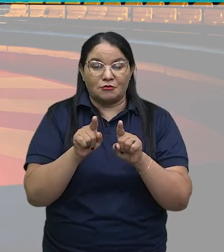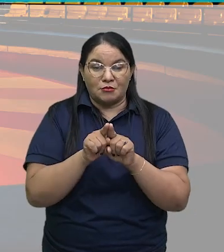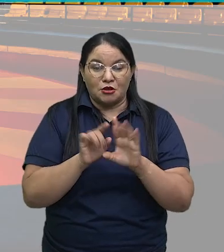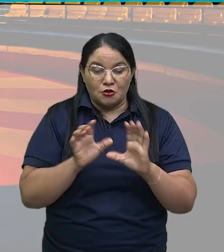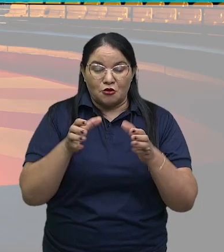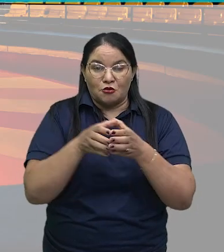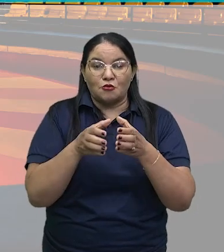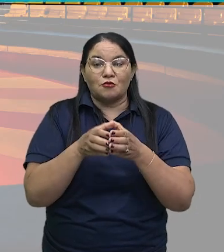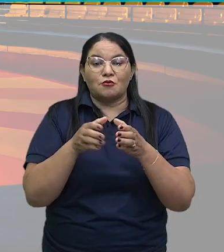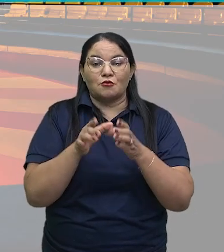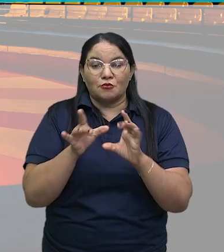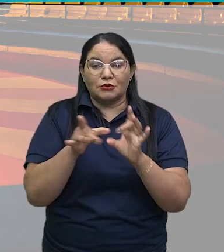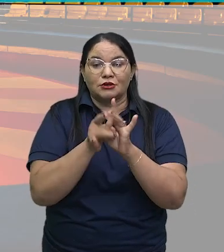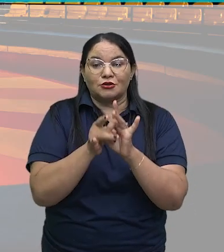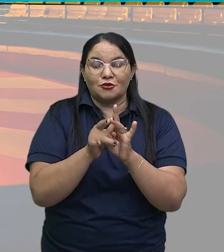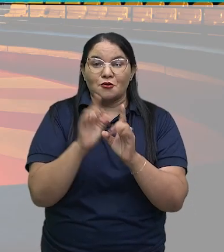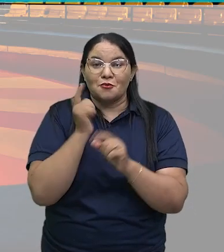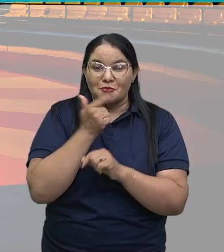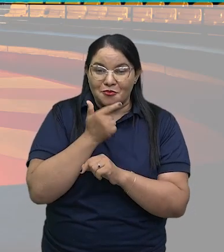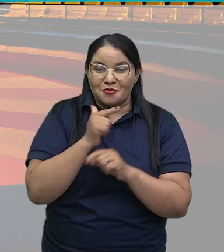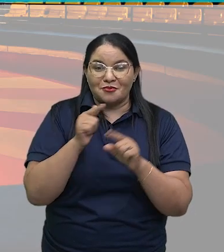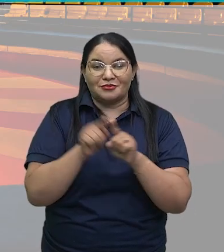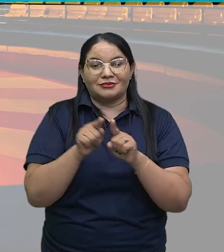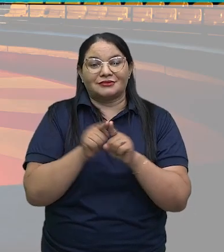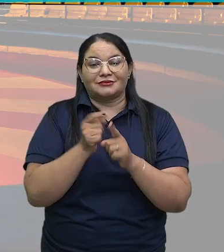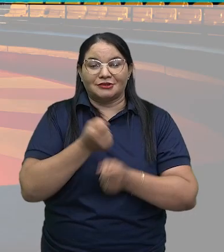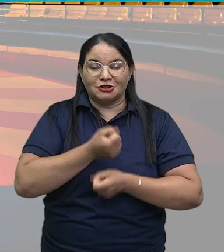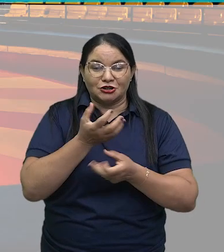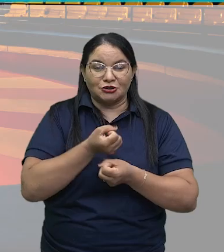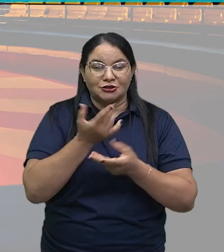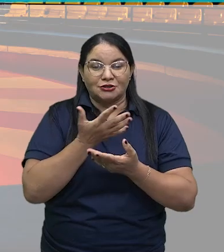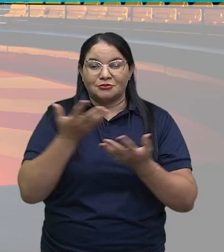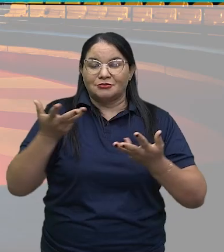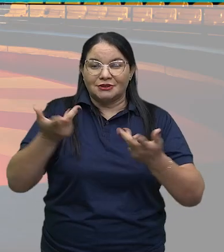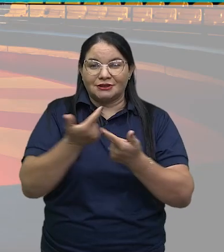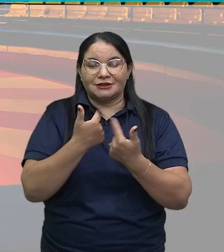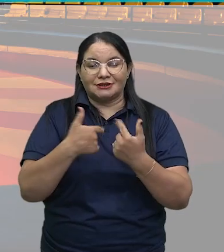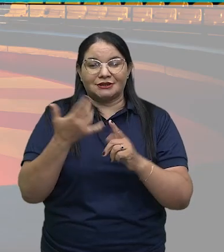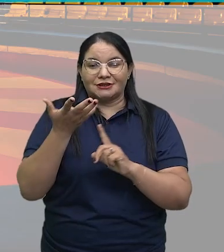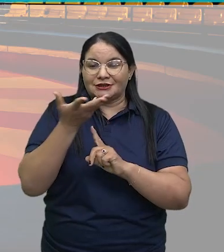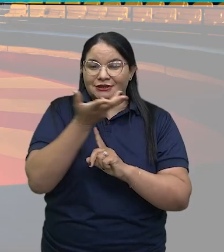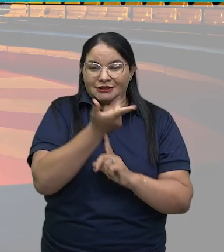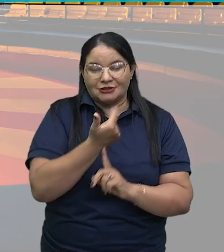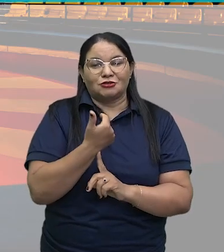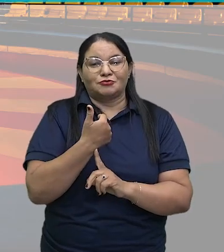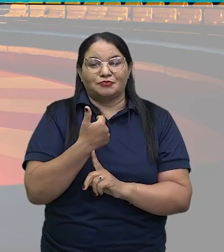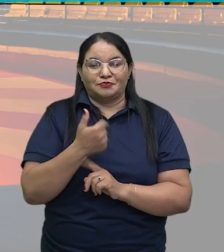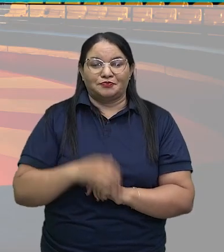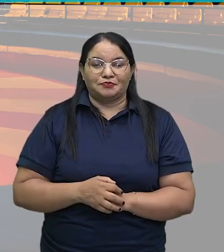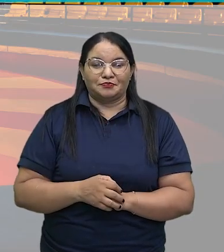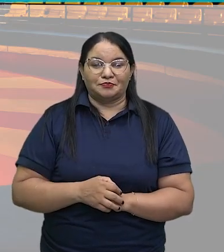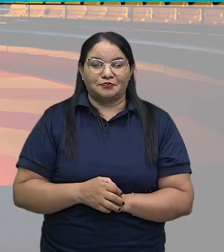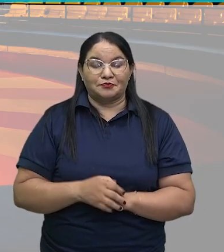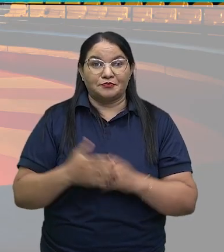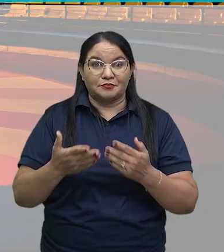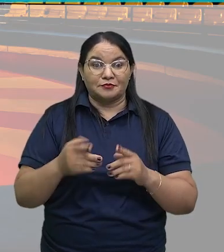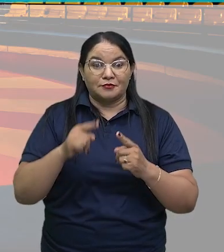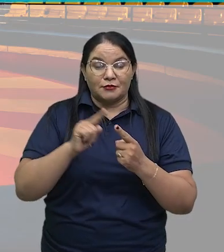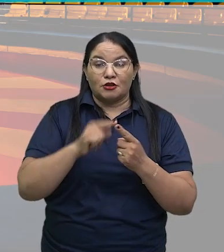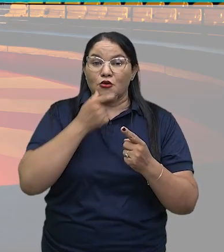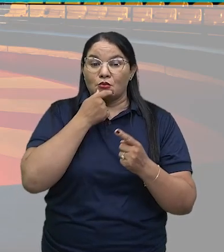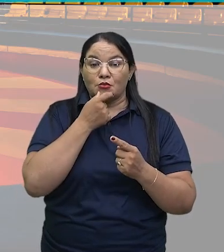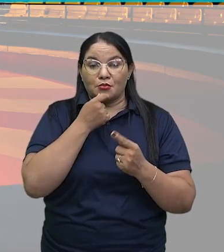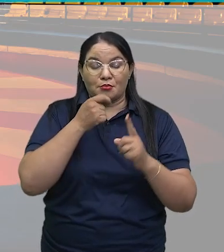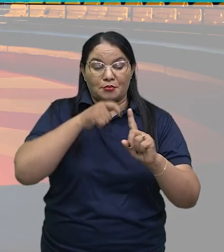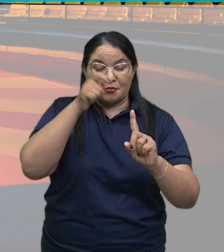companhias contemporâneas unindo humor poético e habilidades artísticas impressionantes. Enquanto o